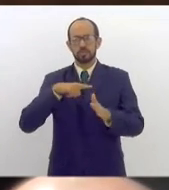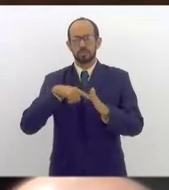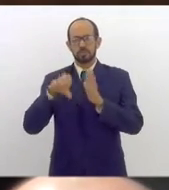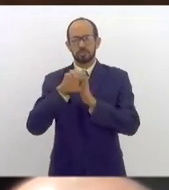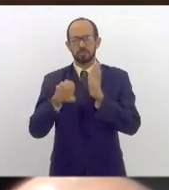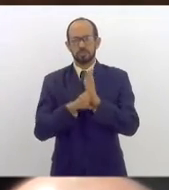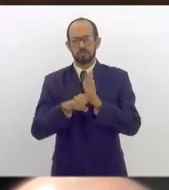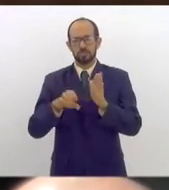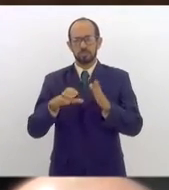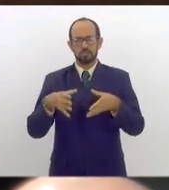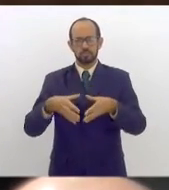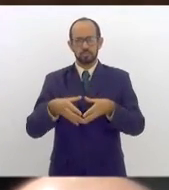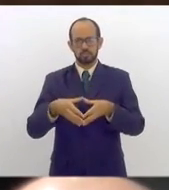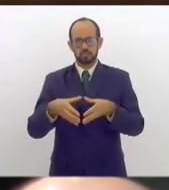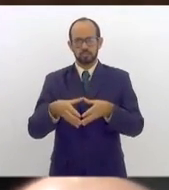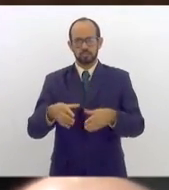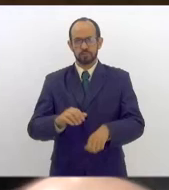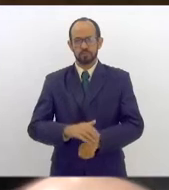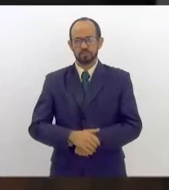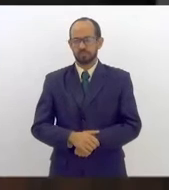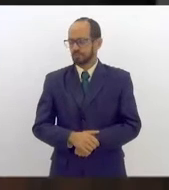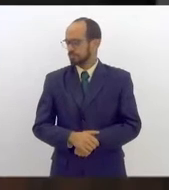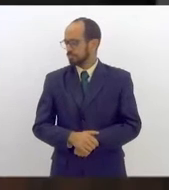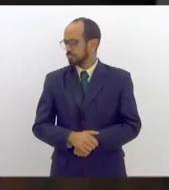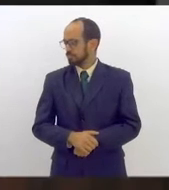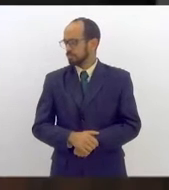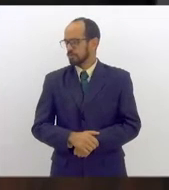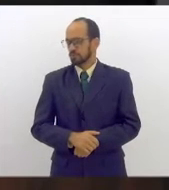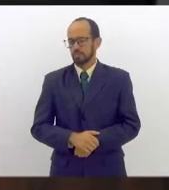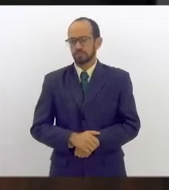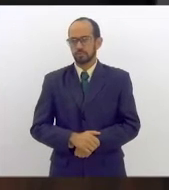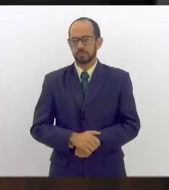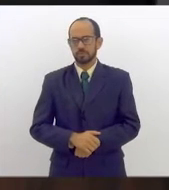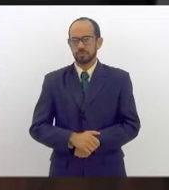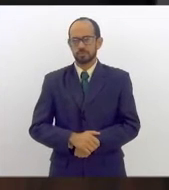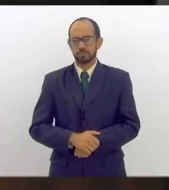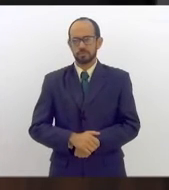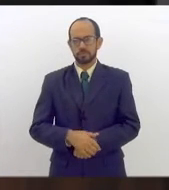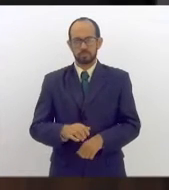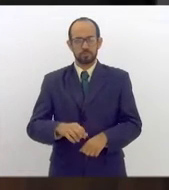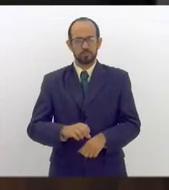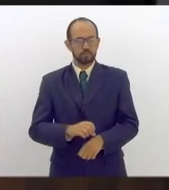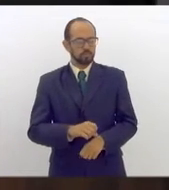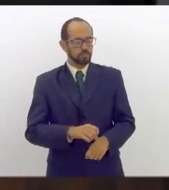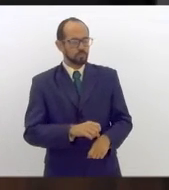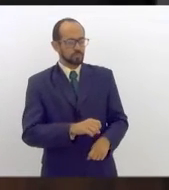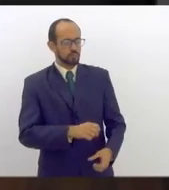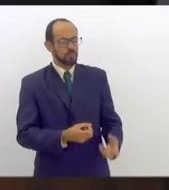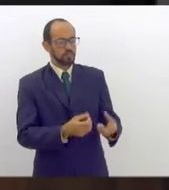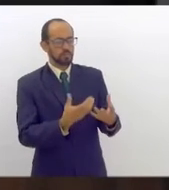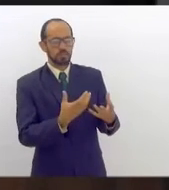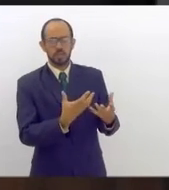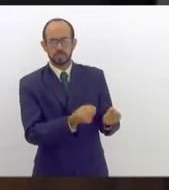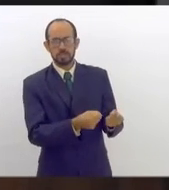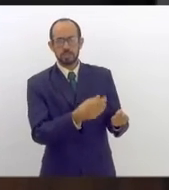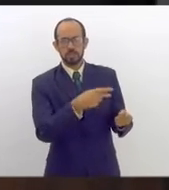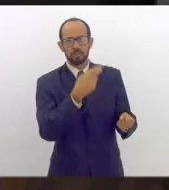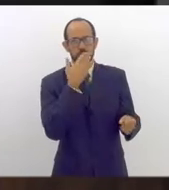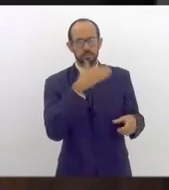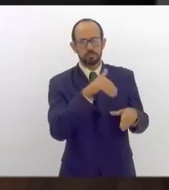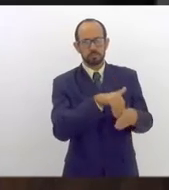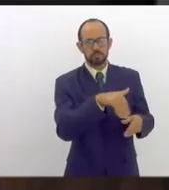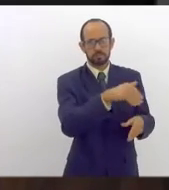comissão. É o parecer. A presença defere o pedido de Vossa Excelência. Pela Comissão de Políticas Urbanas, Habitação e